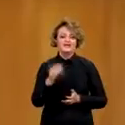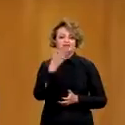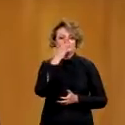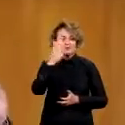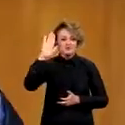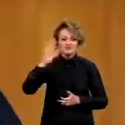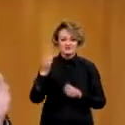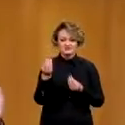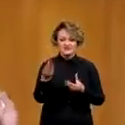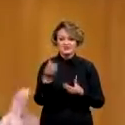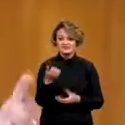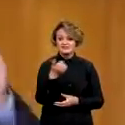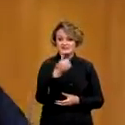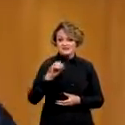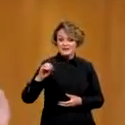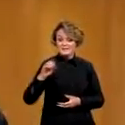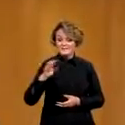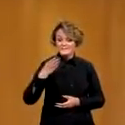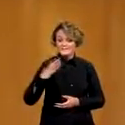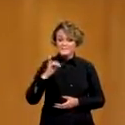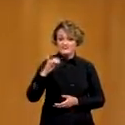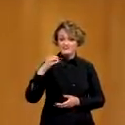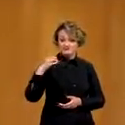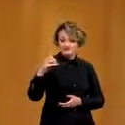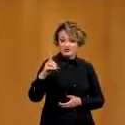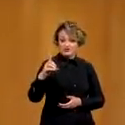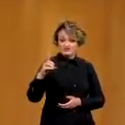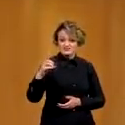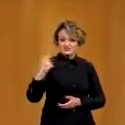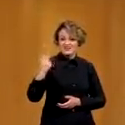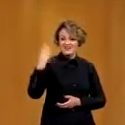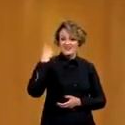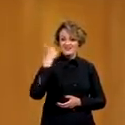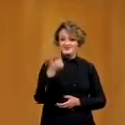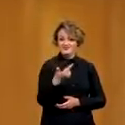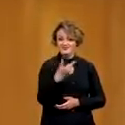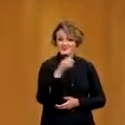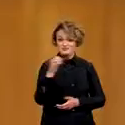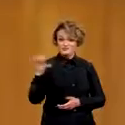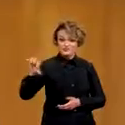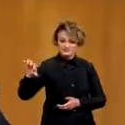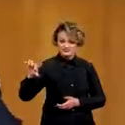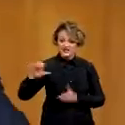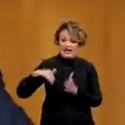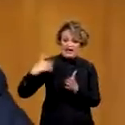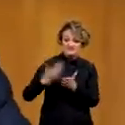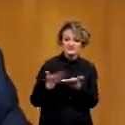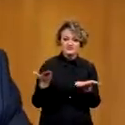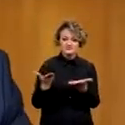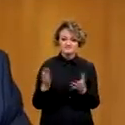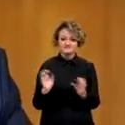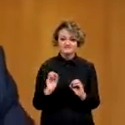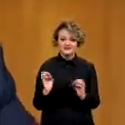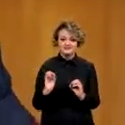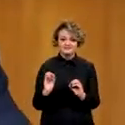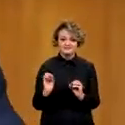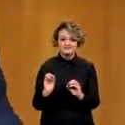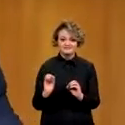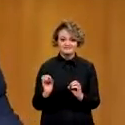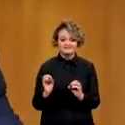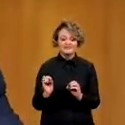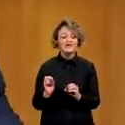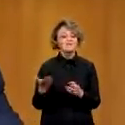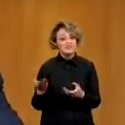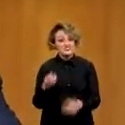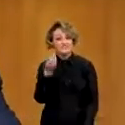100 bilhões de dólares por ano em 2009 em Copenhague. Até agora esse dinheiro não saiu. E nós vamos atrás, porque nós